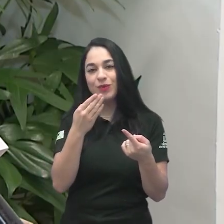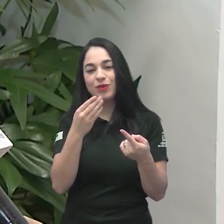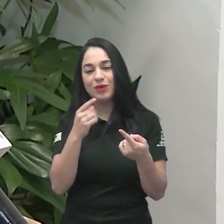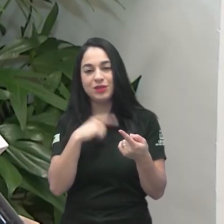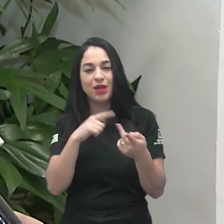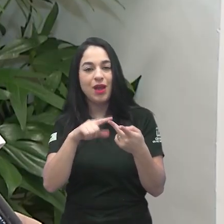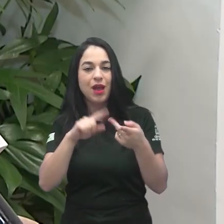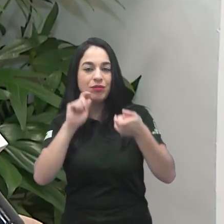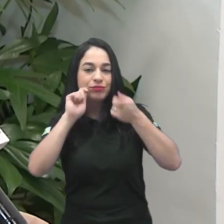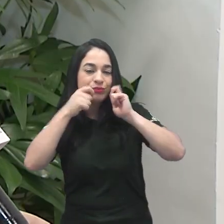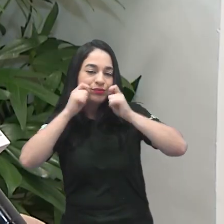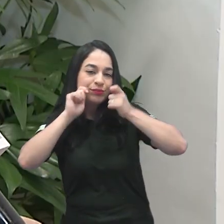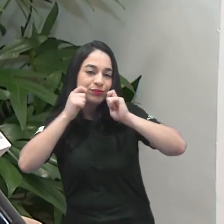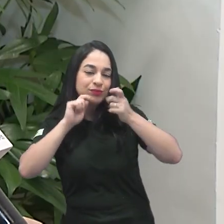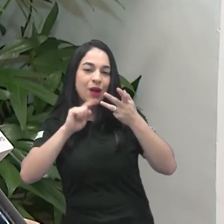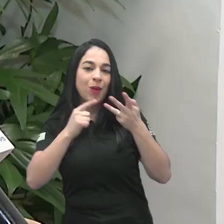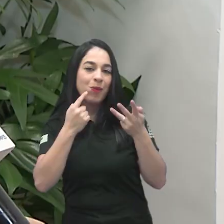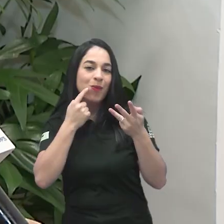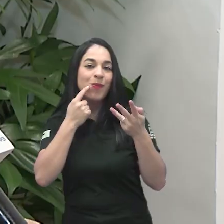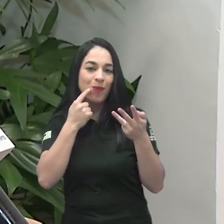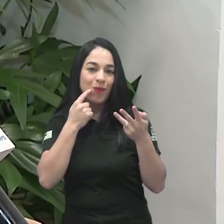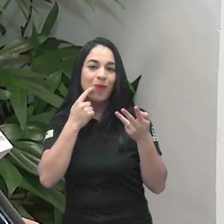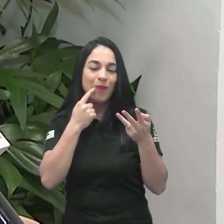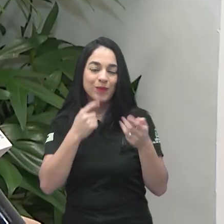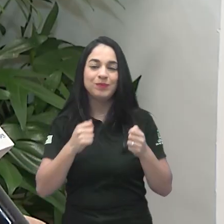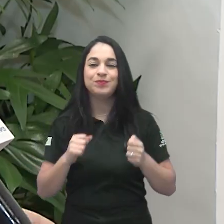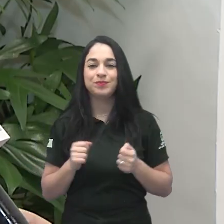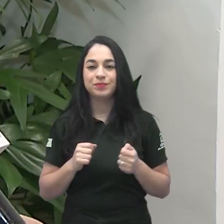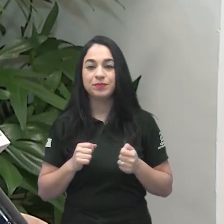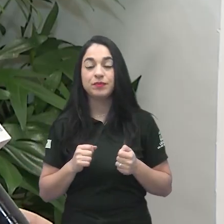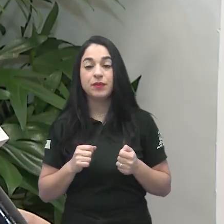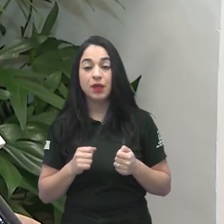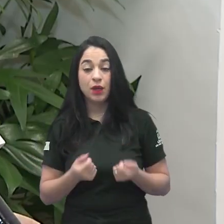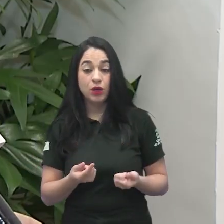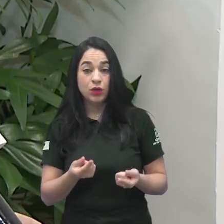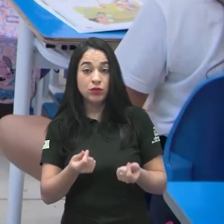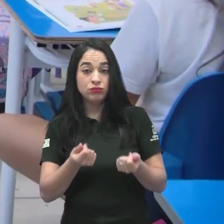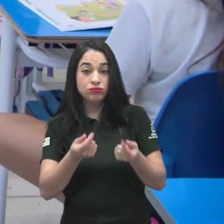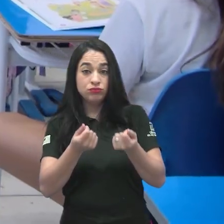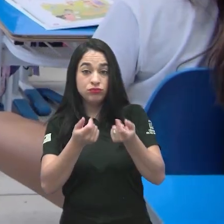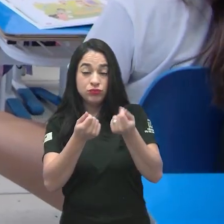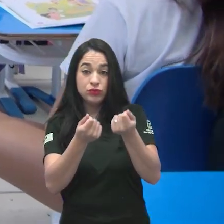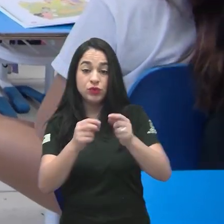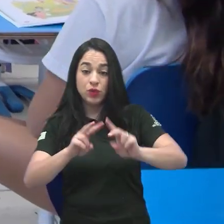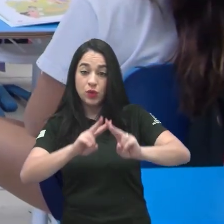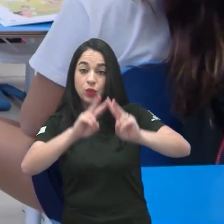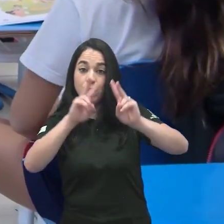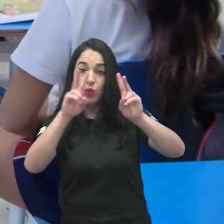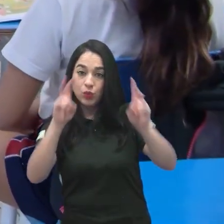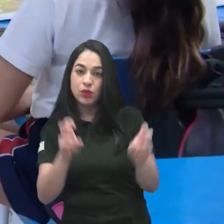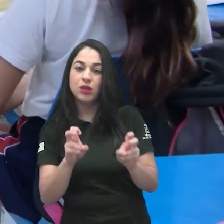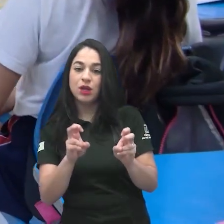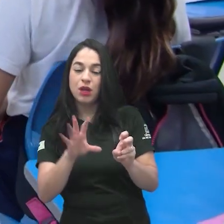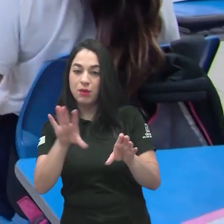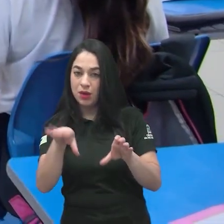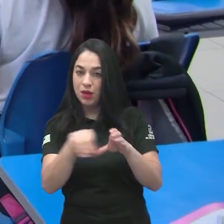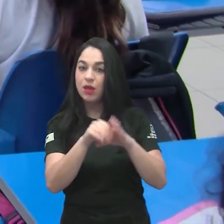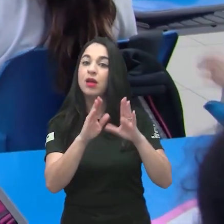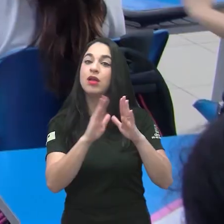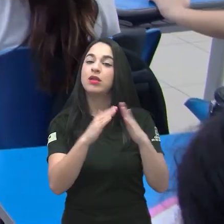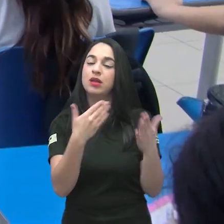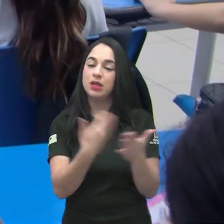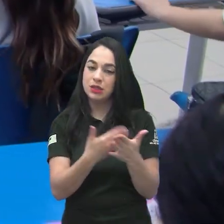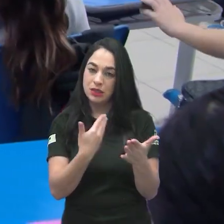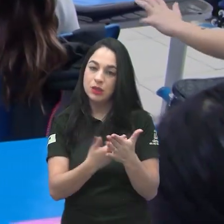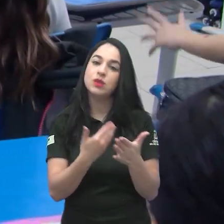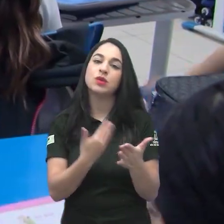doces, balas, na qual nós conseguimos fazer a mesma conexão com o recurso financeiro. Com a educação financeira ganhando cada vez